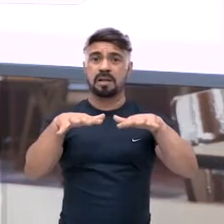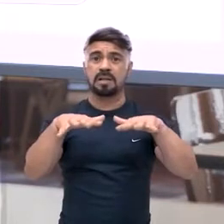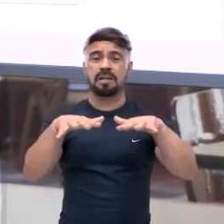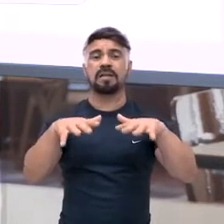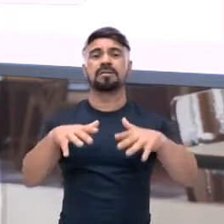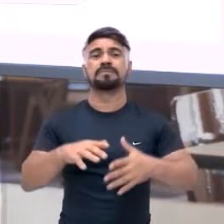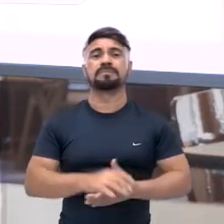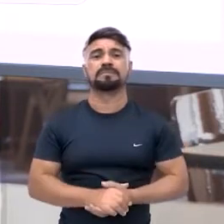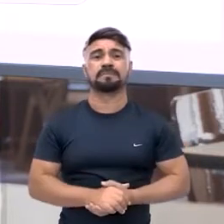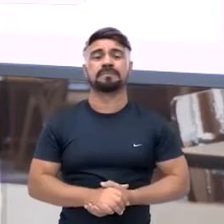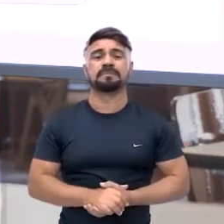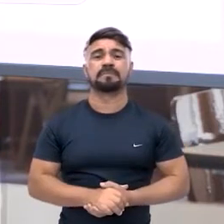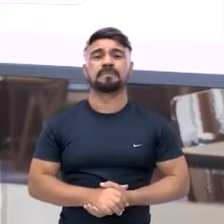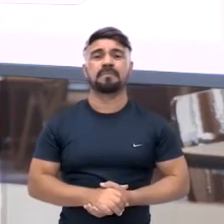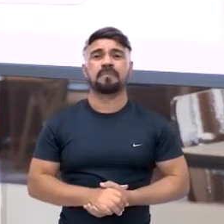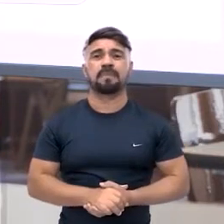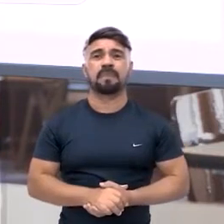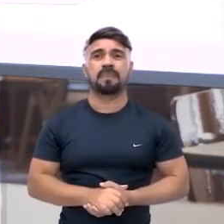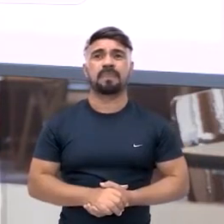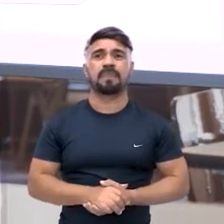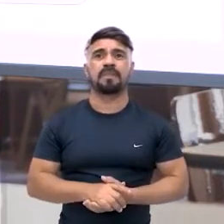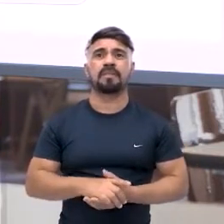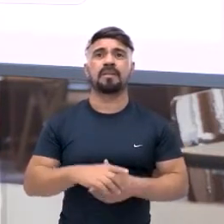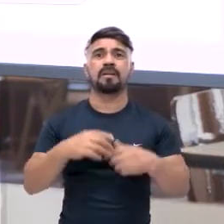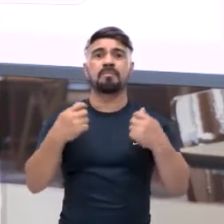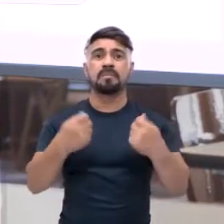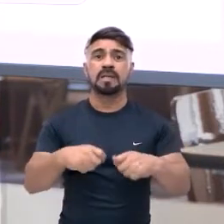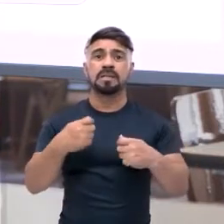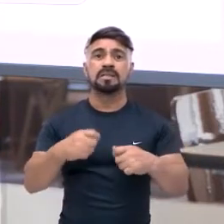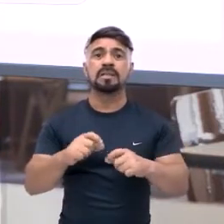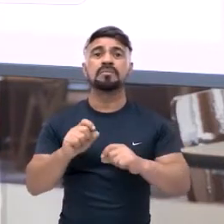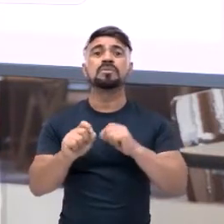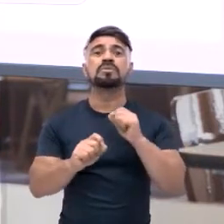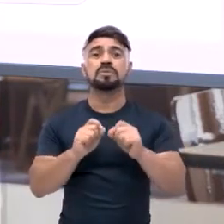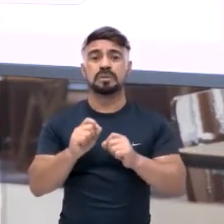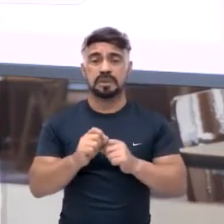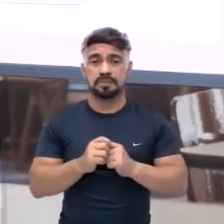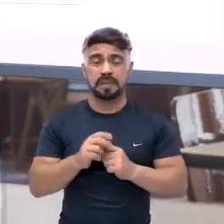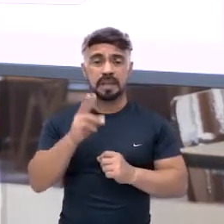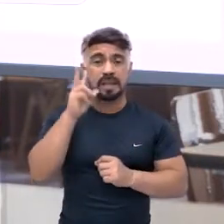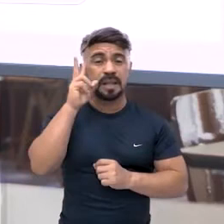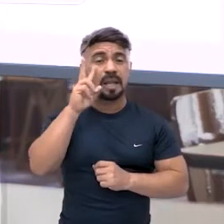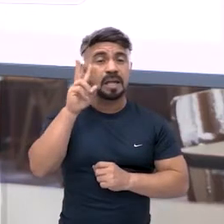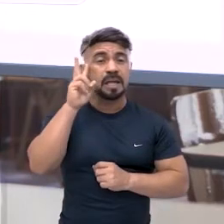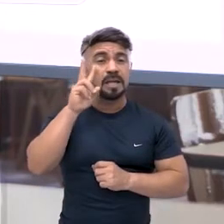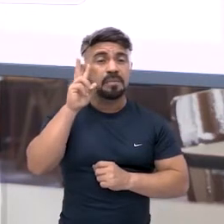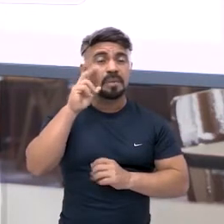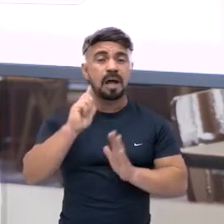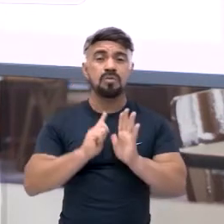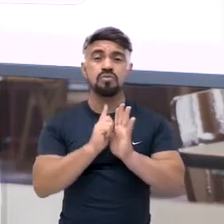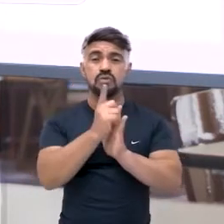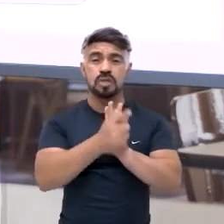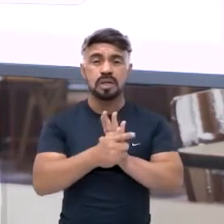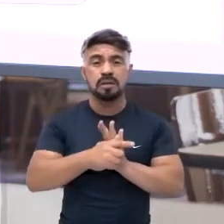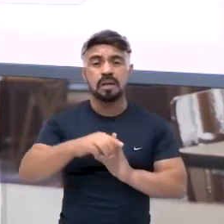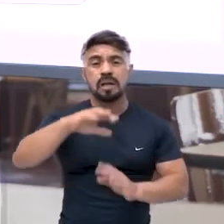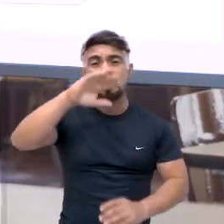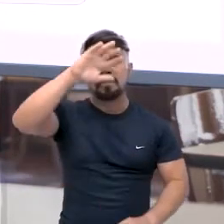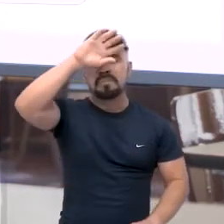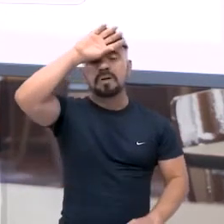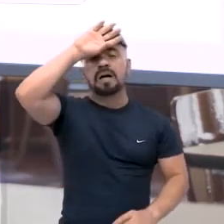e corpo. Olha só, nós precisamos lembrar o seguinte: o